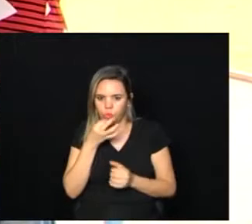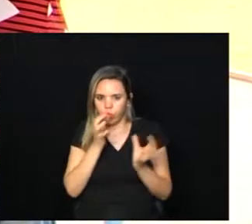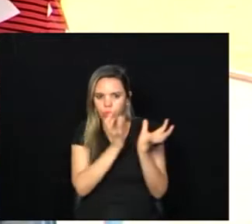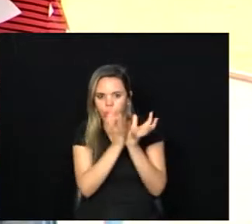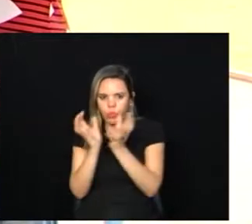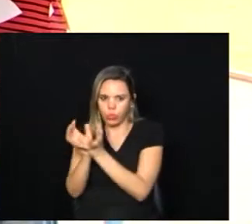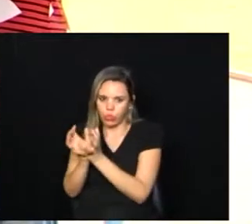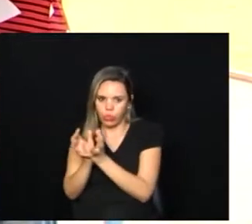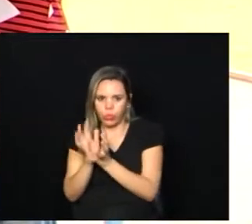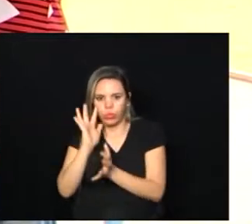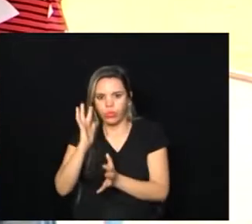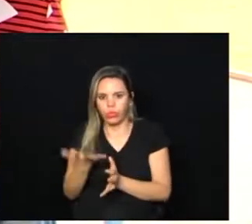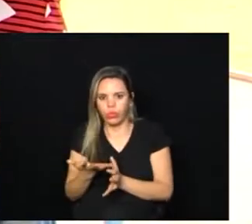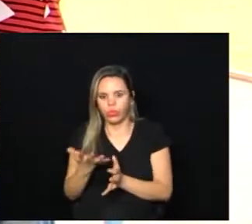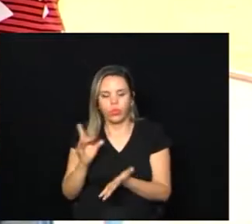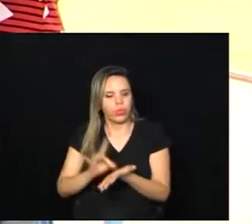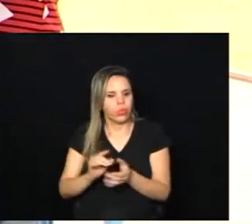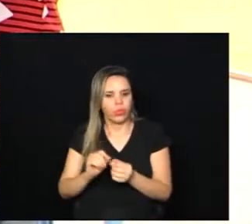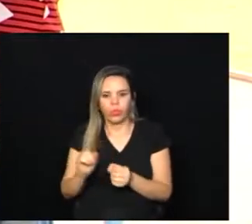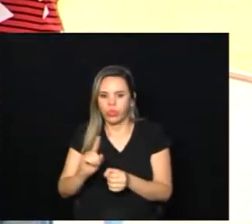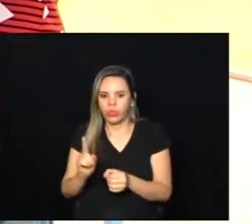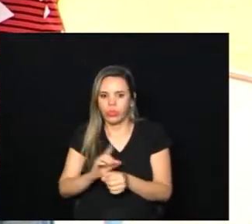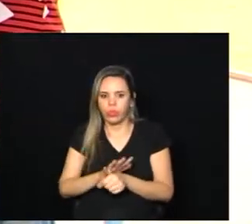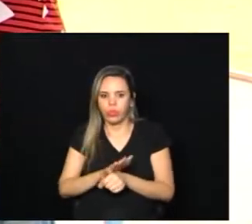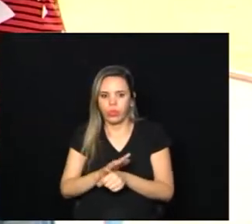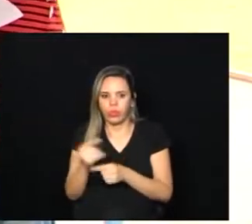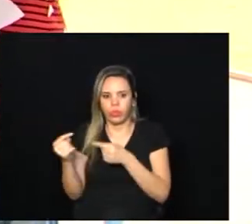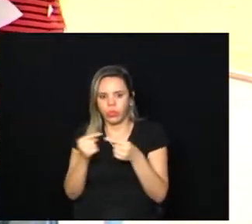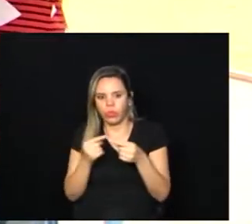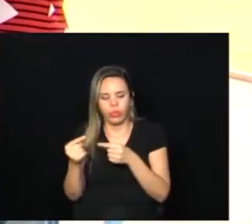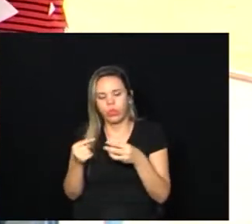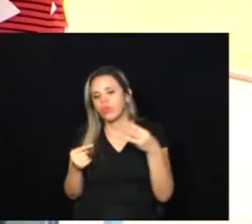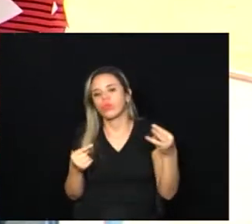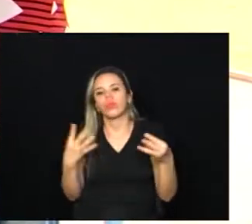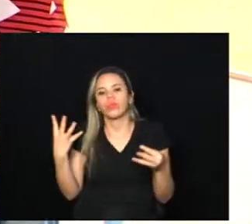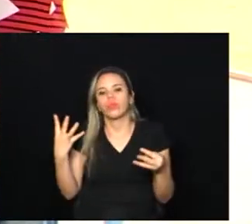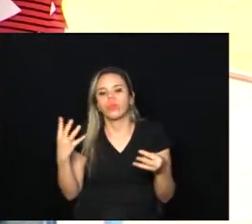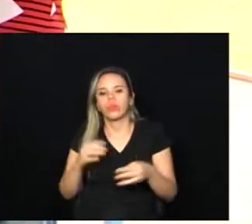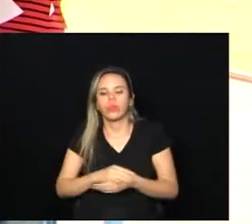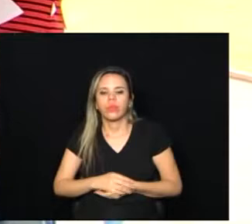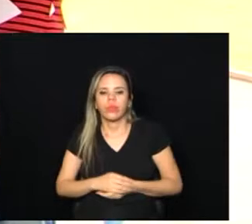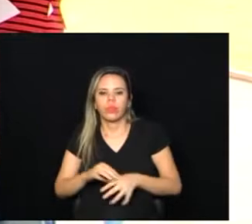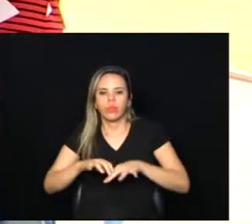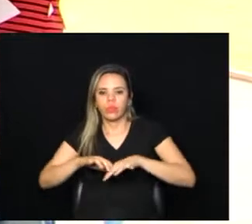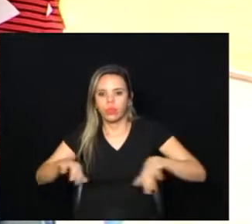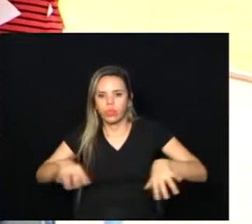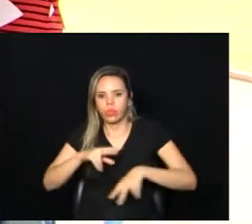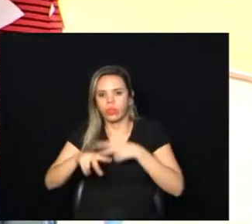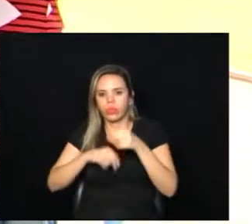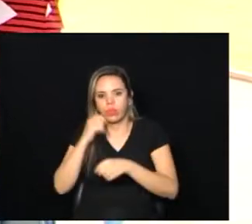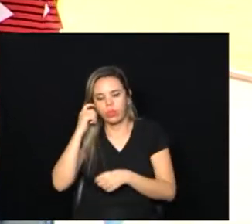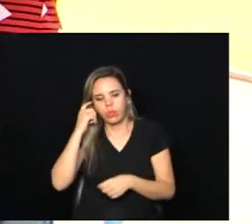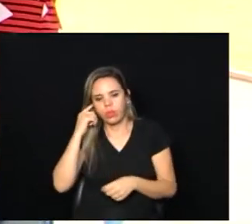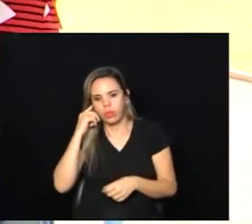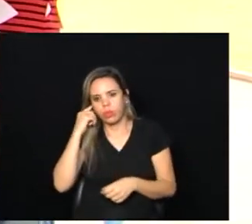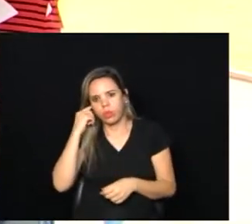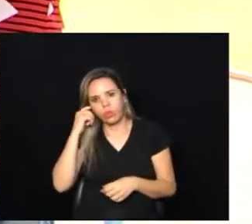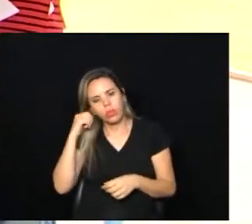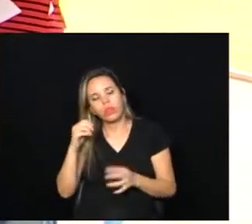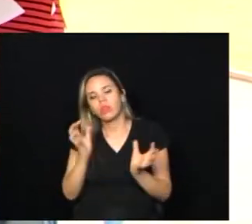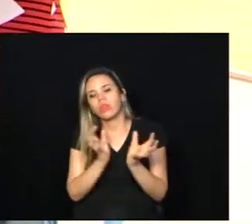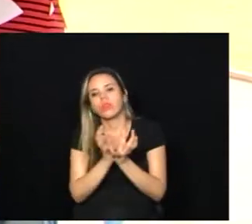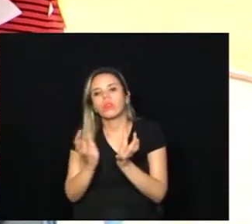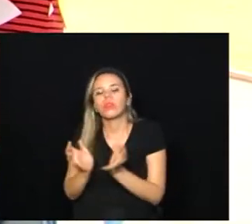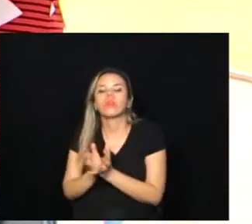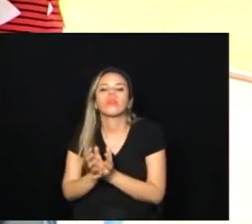equipes, a gente resolveu não realizar a disputa de terceiro e quarto lugar, dividir uma premiação para ambas as equipes, que foi